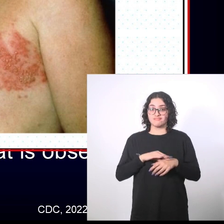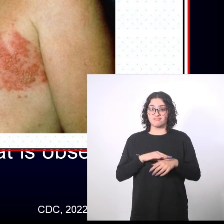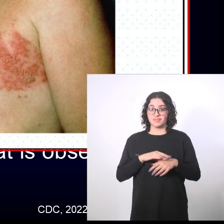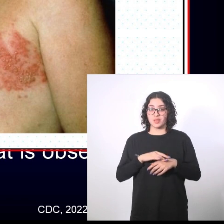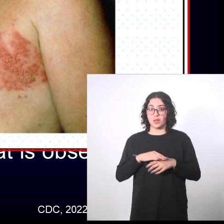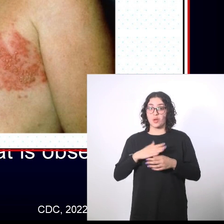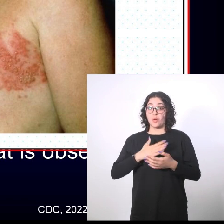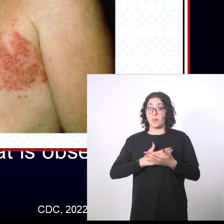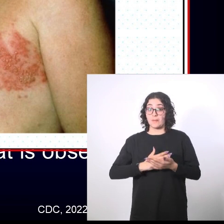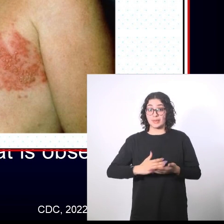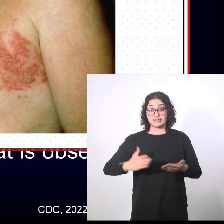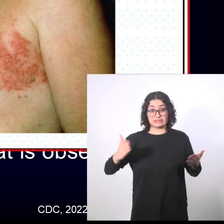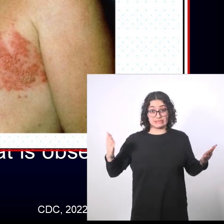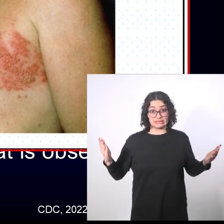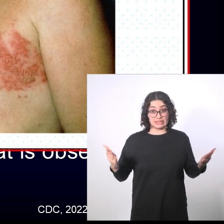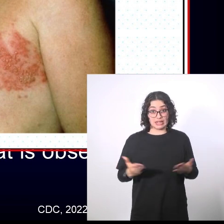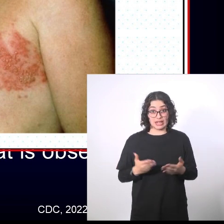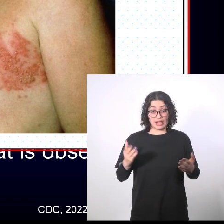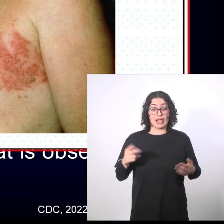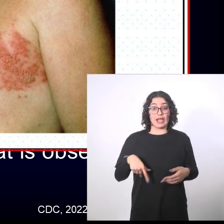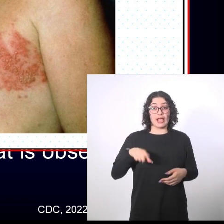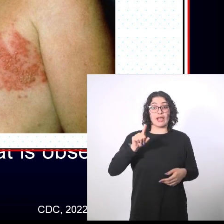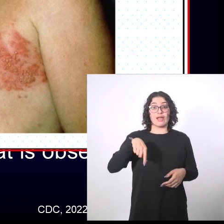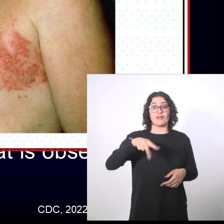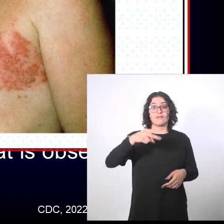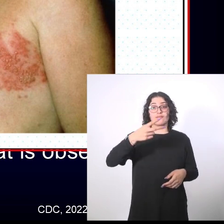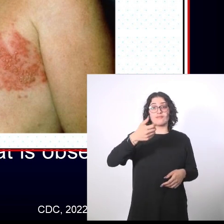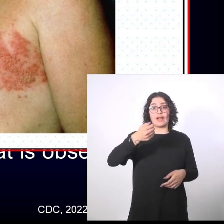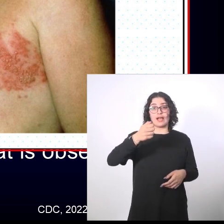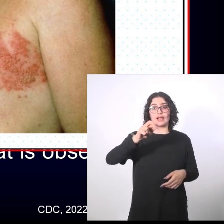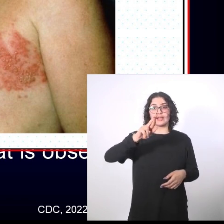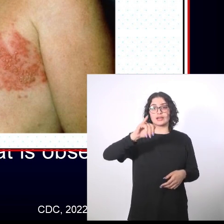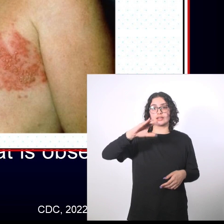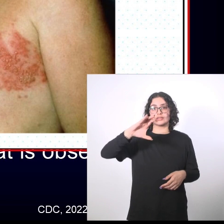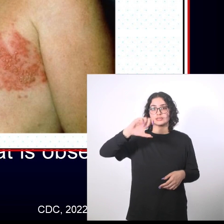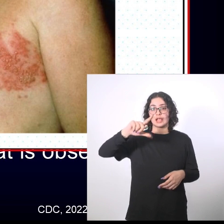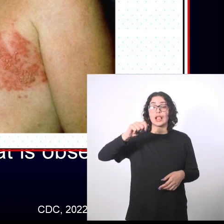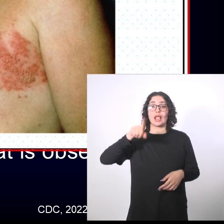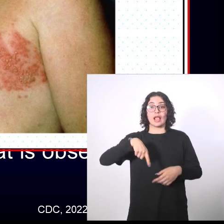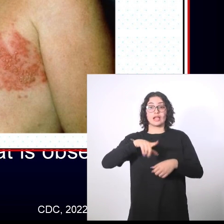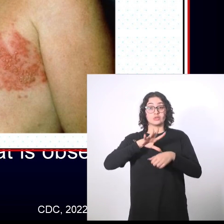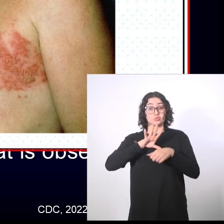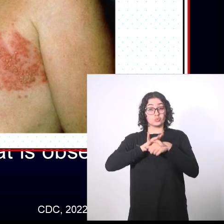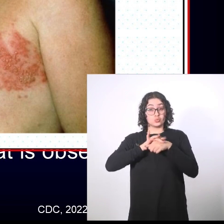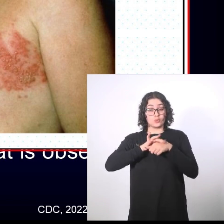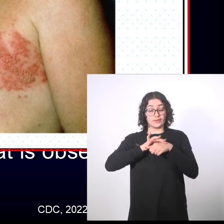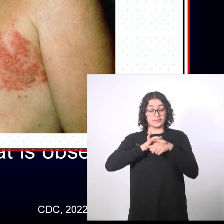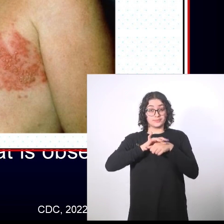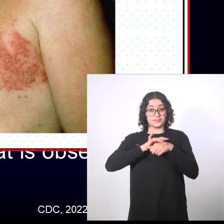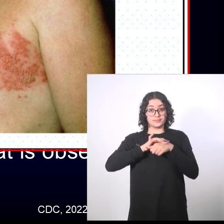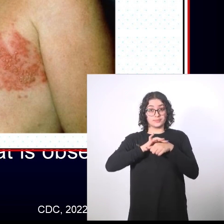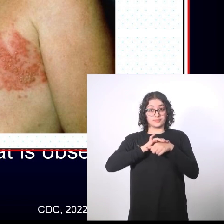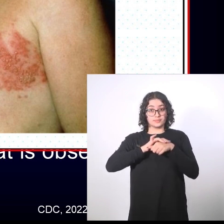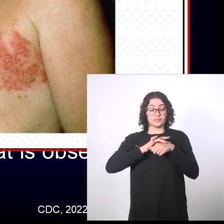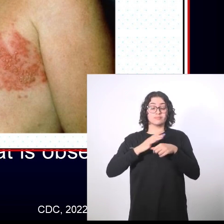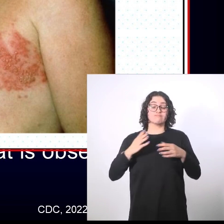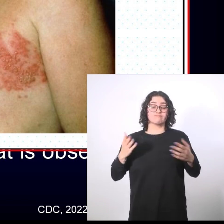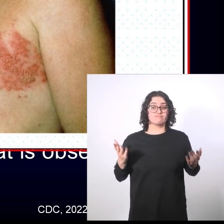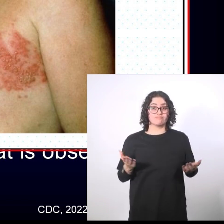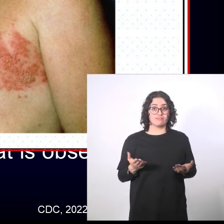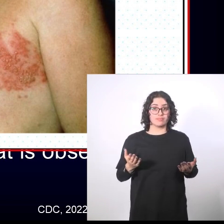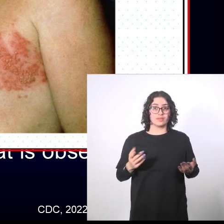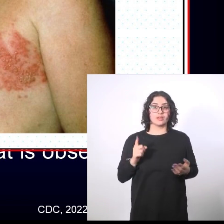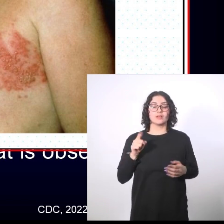inicia-se exatamente agora, que é a varicela, né? Então, lembrar que a varicela é uma doença, vamos dizer, desse período, é uma doença